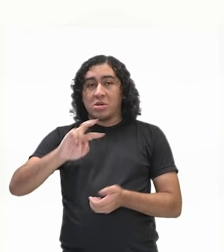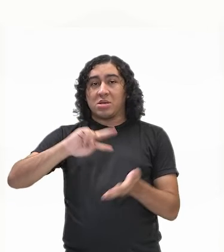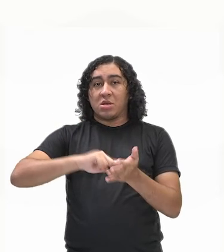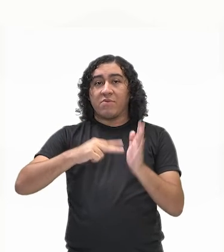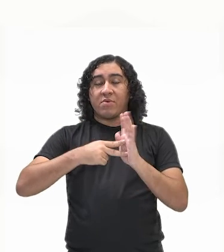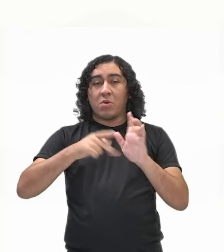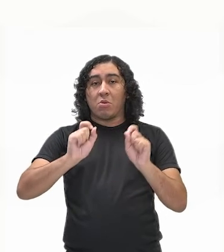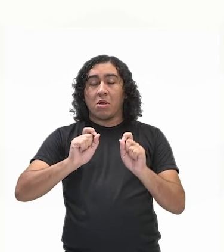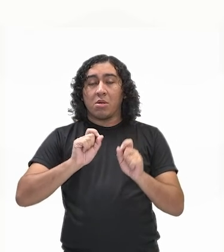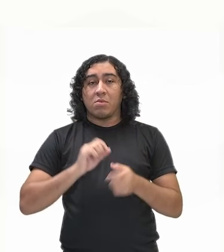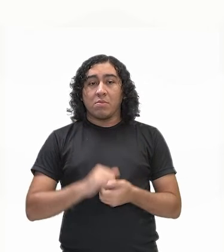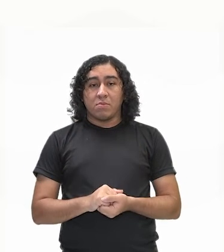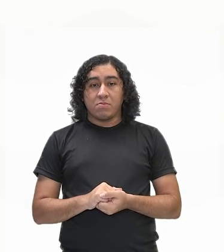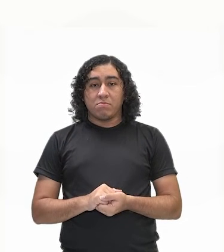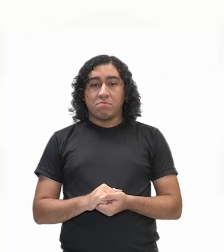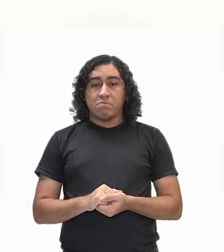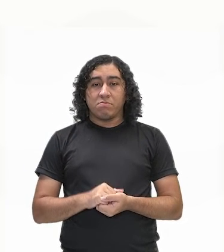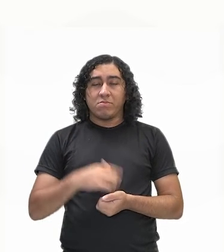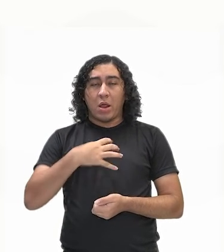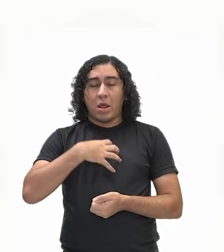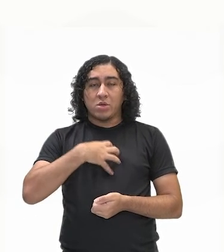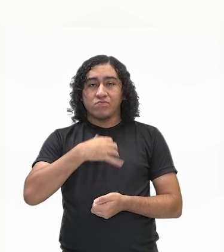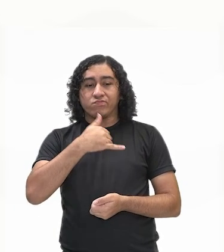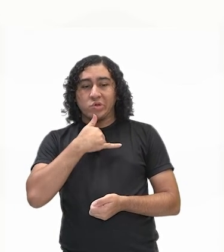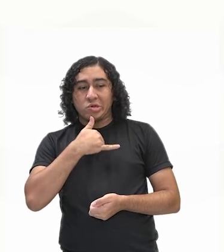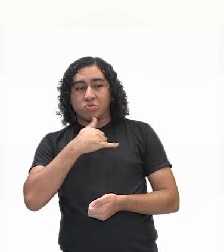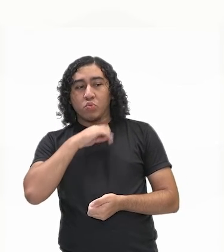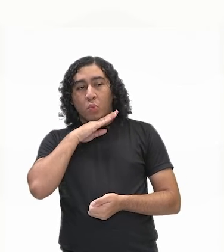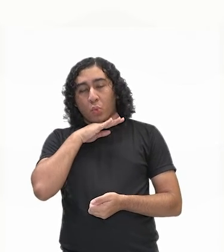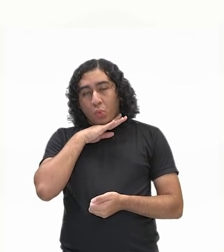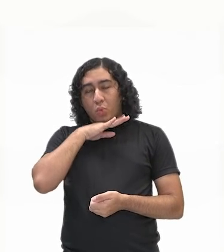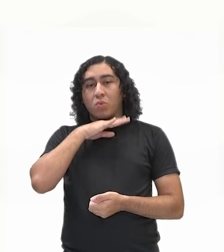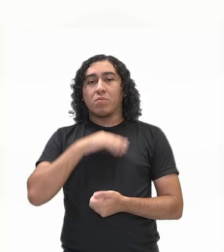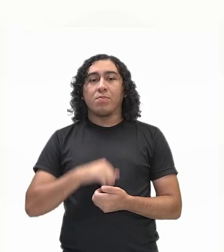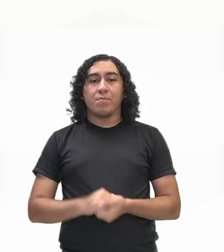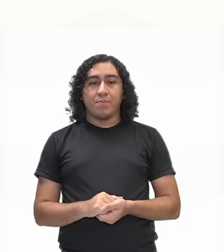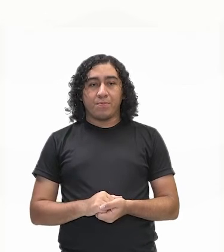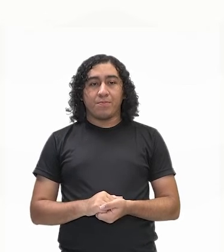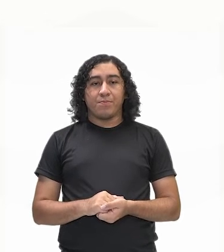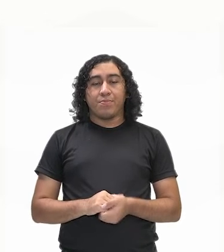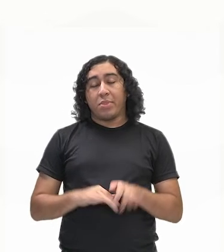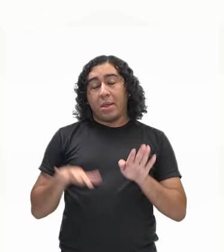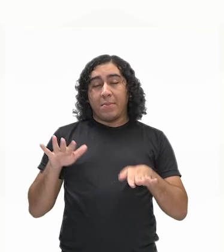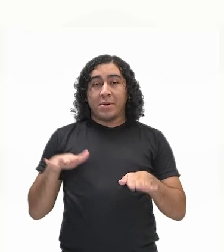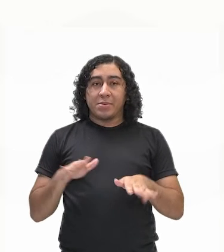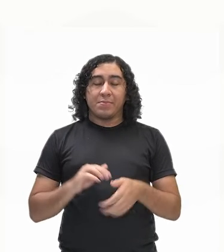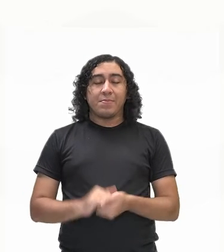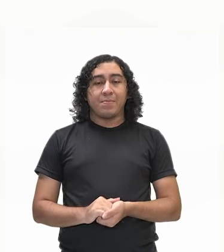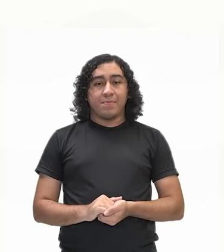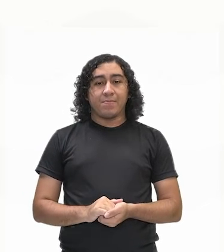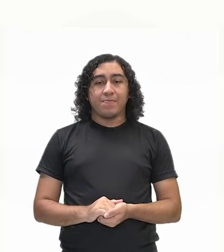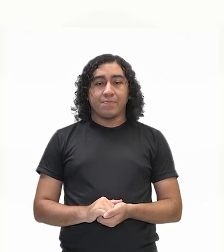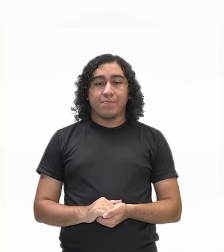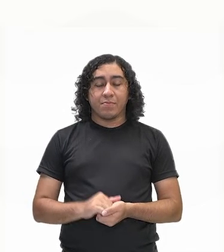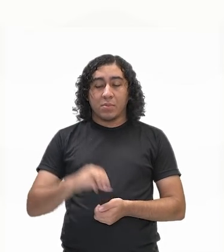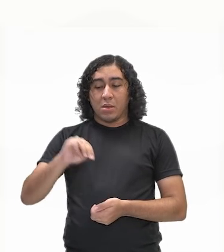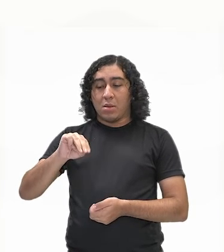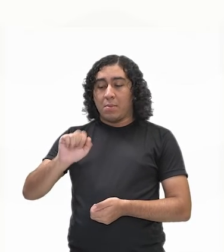magoado, tá? Olha um outro exemplo aqui, magoado. ou magoada, tá? Depende